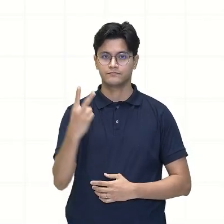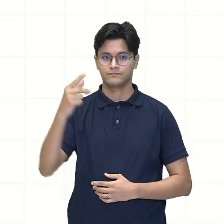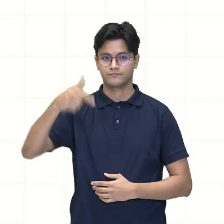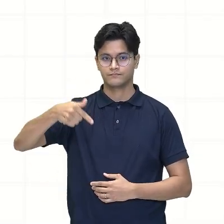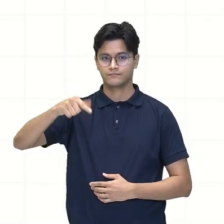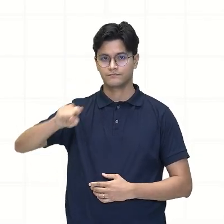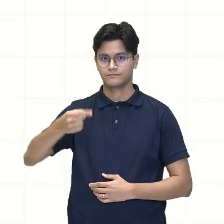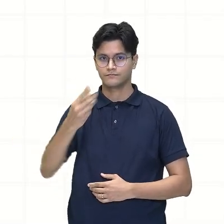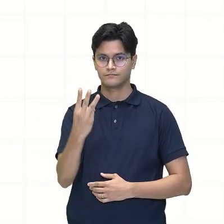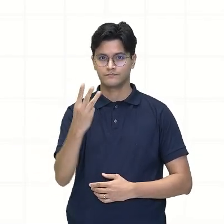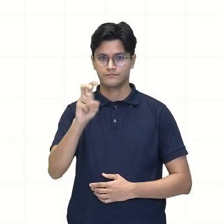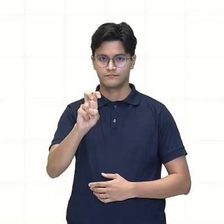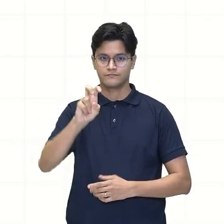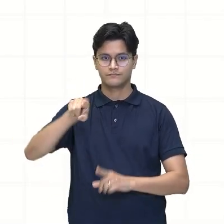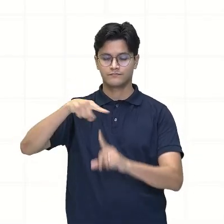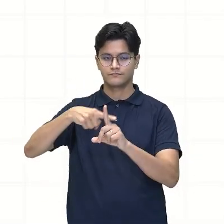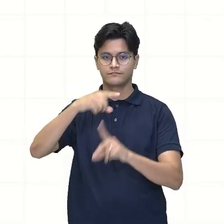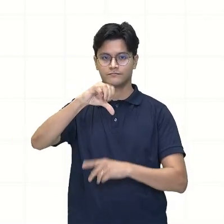27,35 mais 90 é